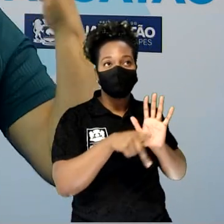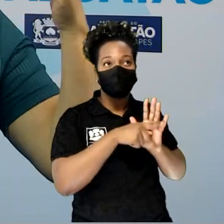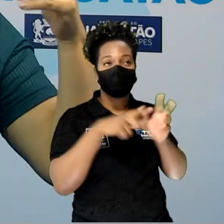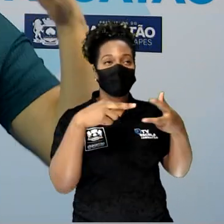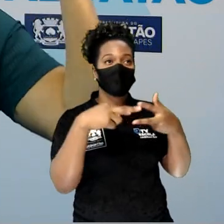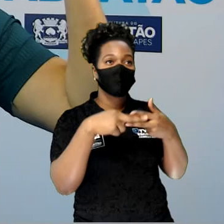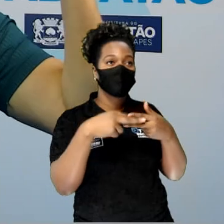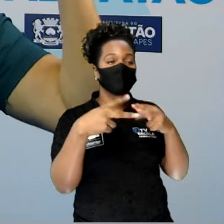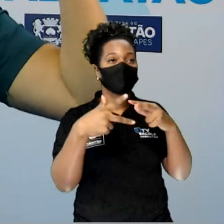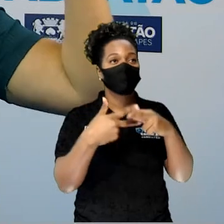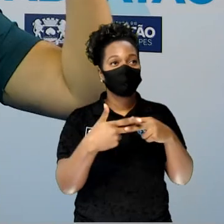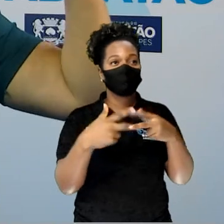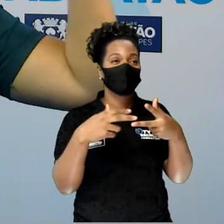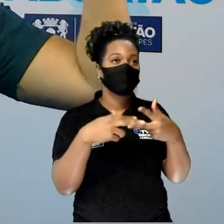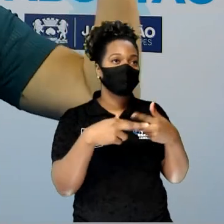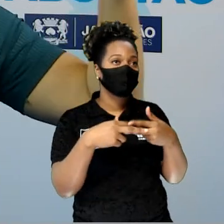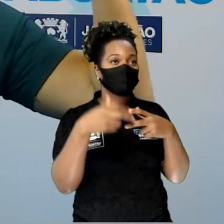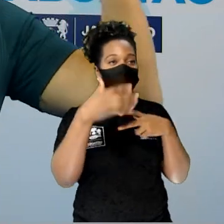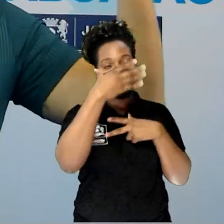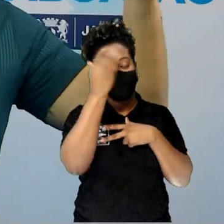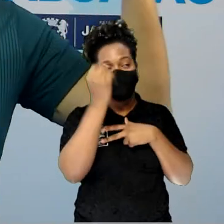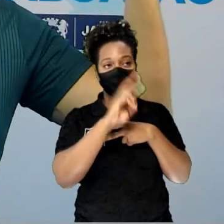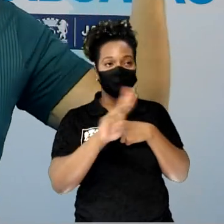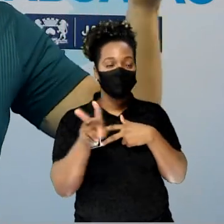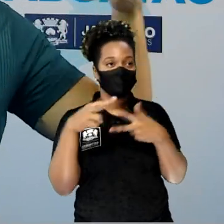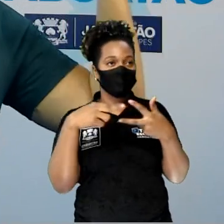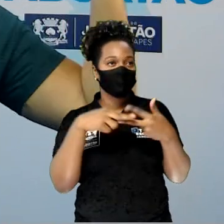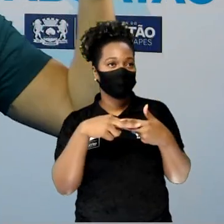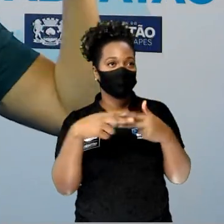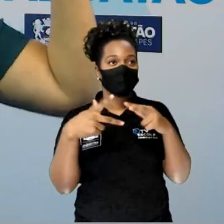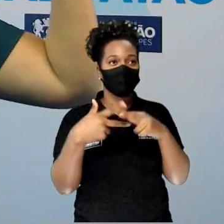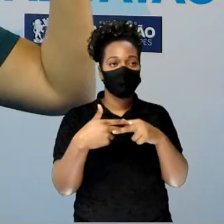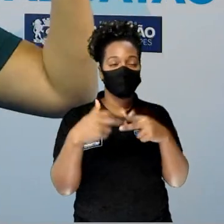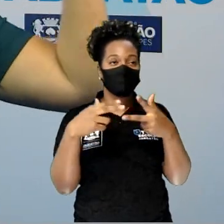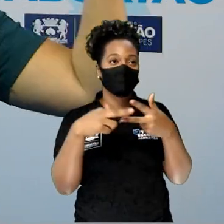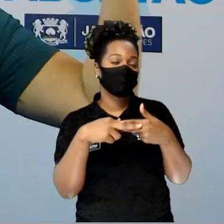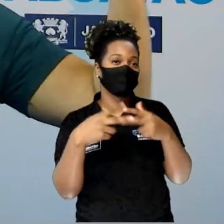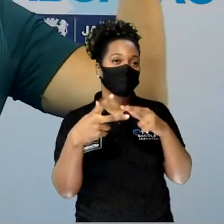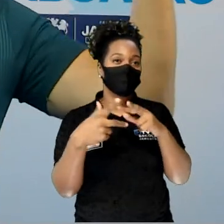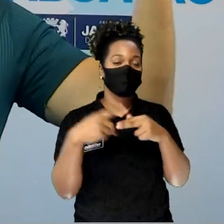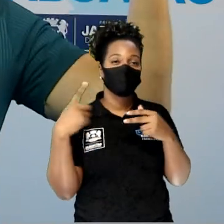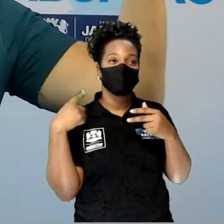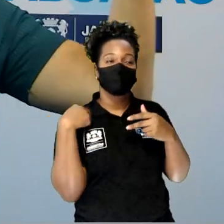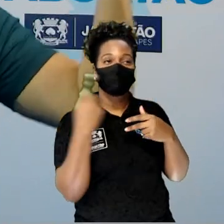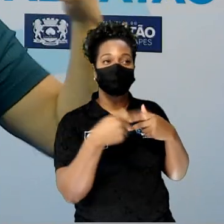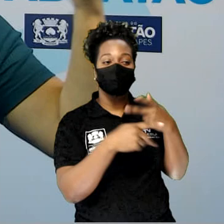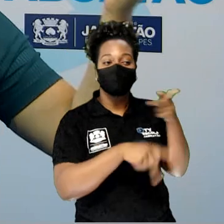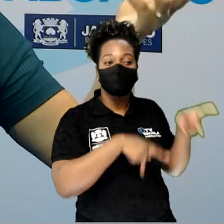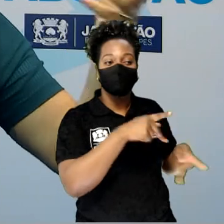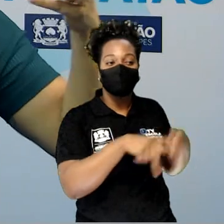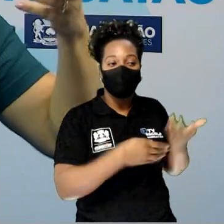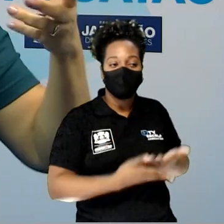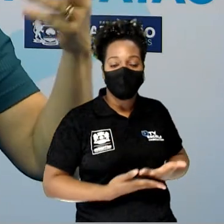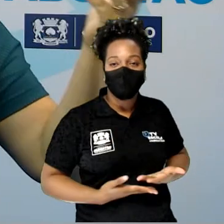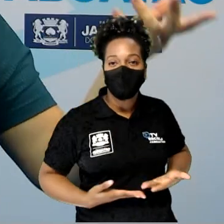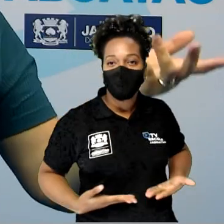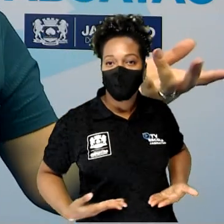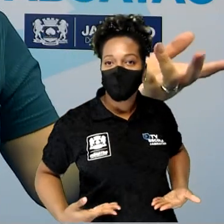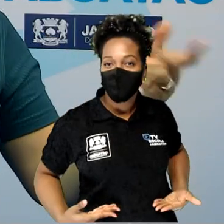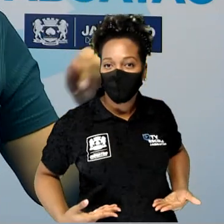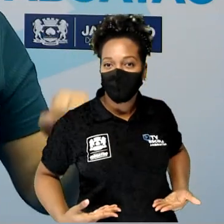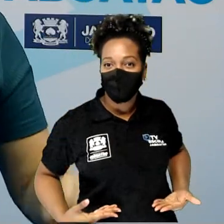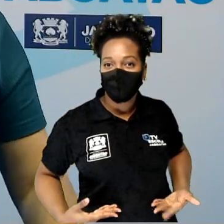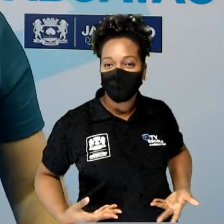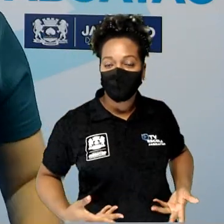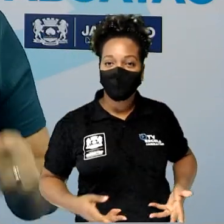Carambola, carambola, não posso esquecer teu nome. Carambola, carambola, O meu povo tá com